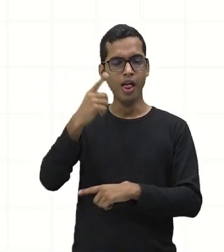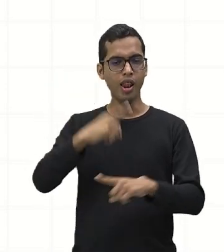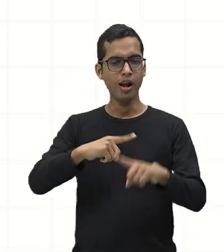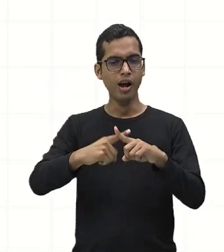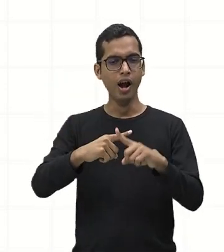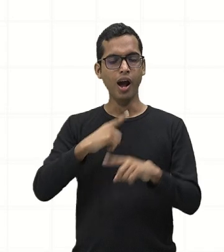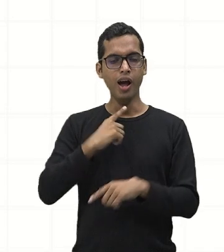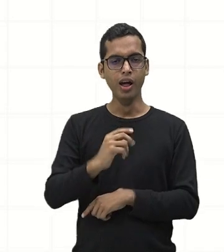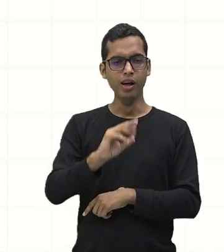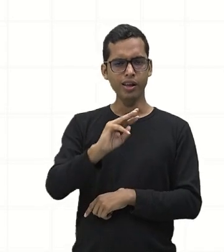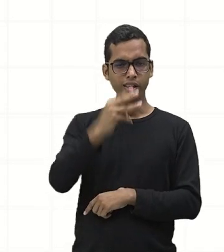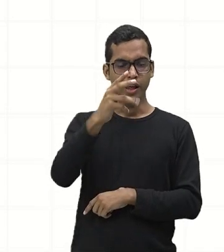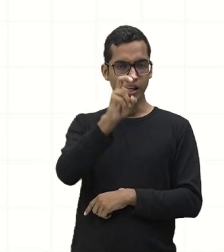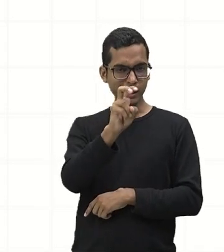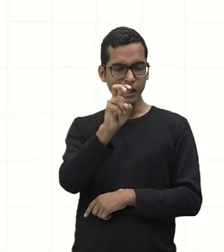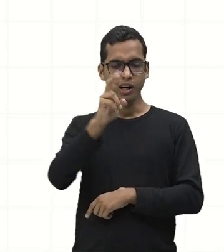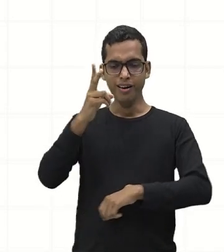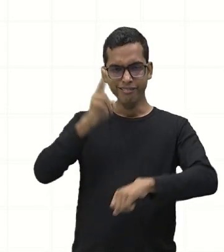vezes, tá?